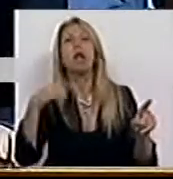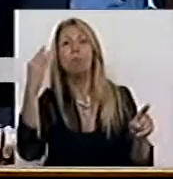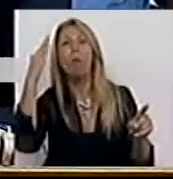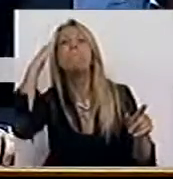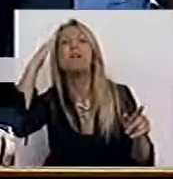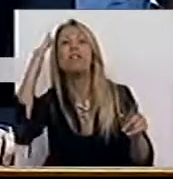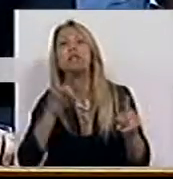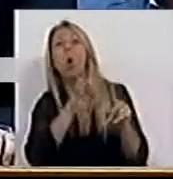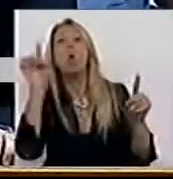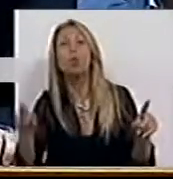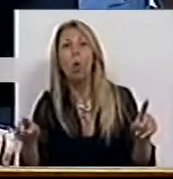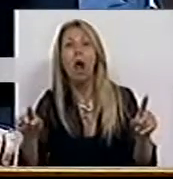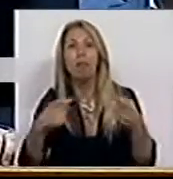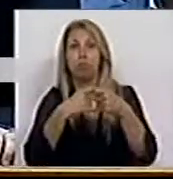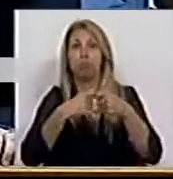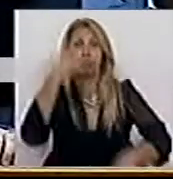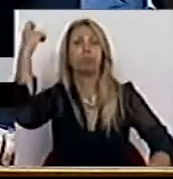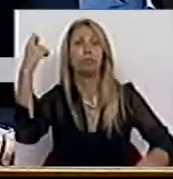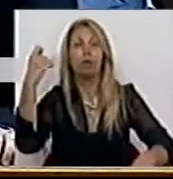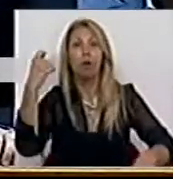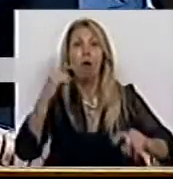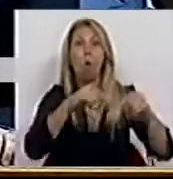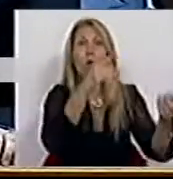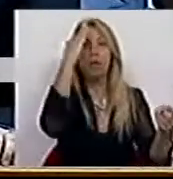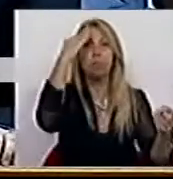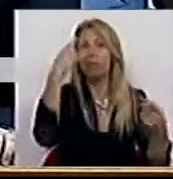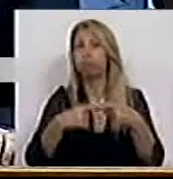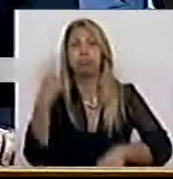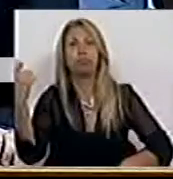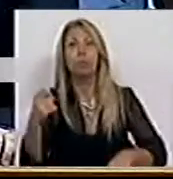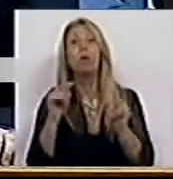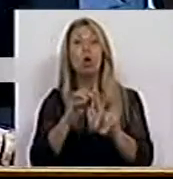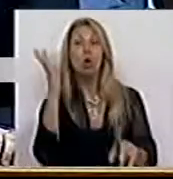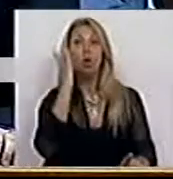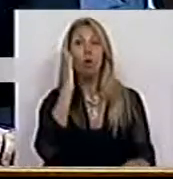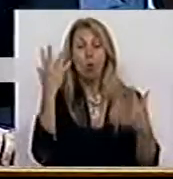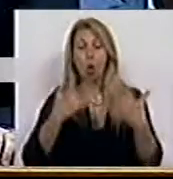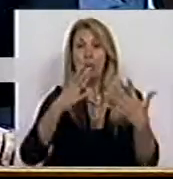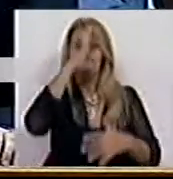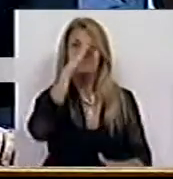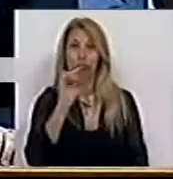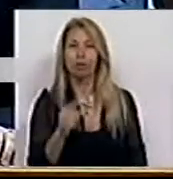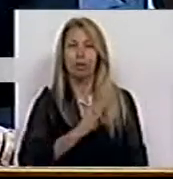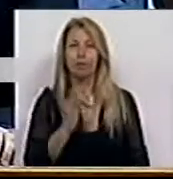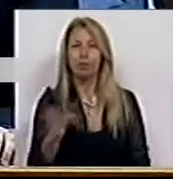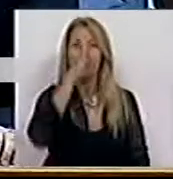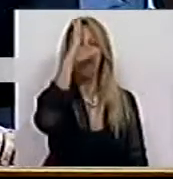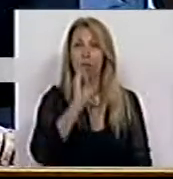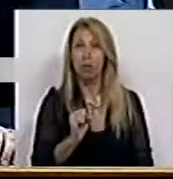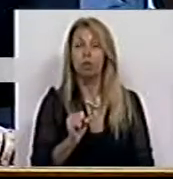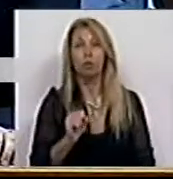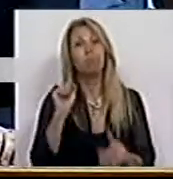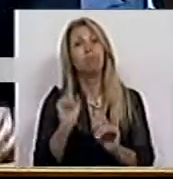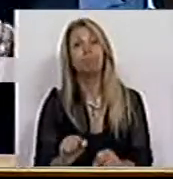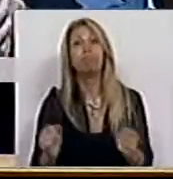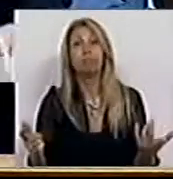as previsões apresentadas noutro sítio. Os números deste Orçamento do Estado, Sr. Primeiro-Ministro, são definidos por uma expressão